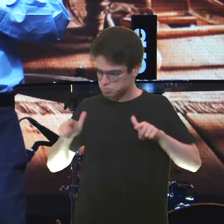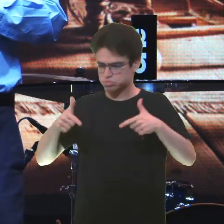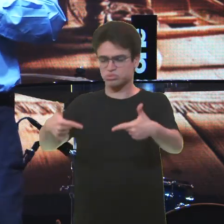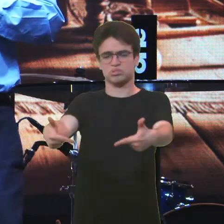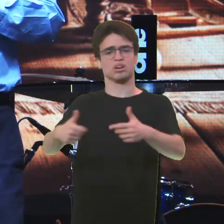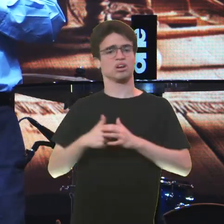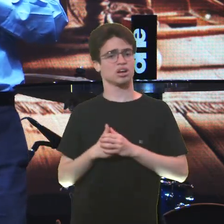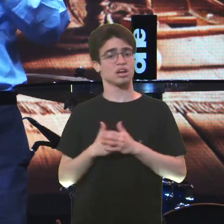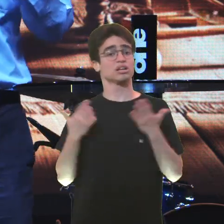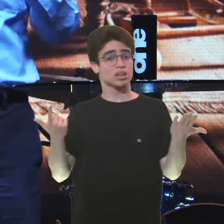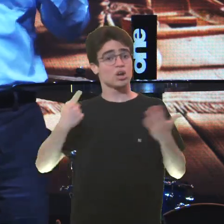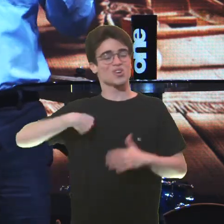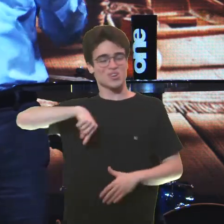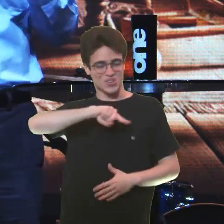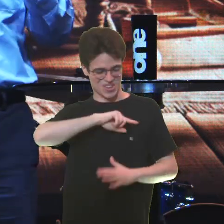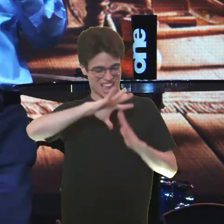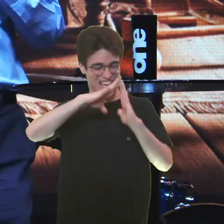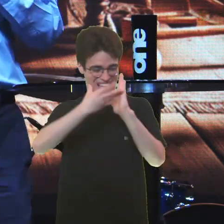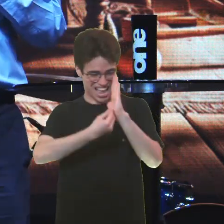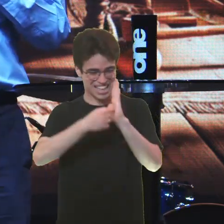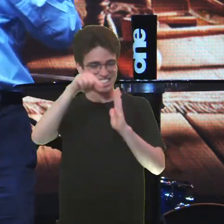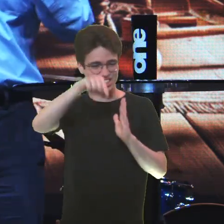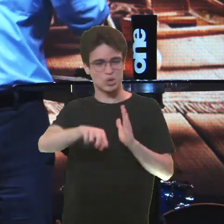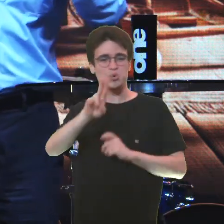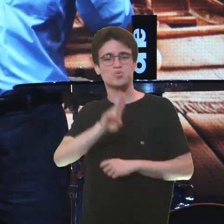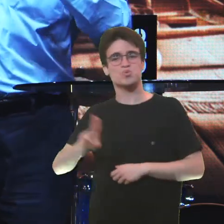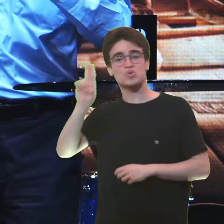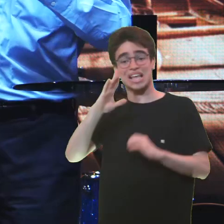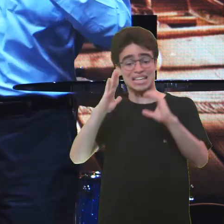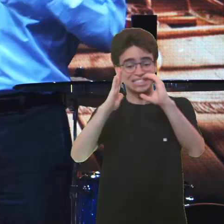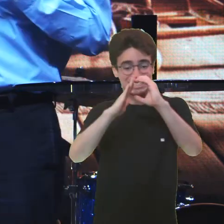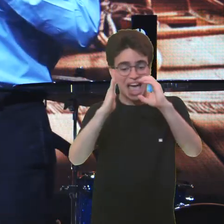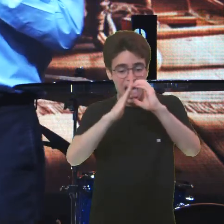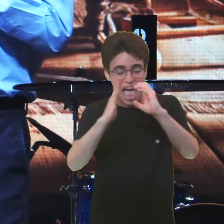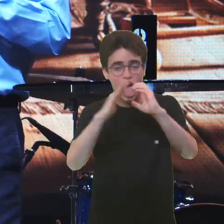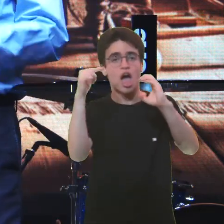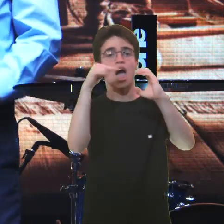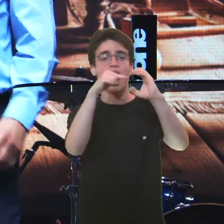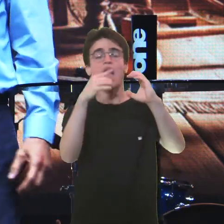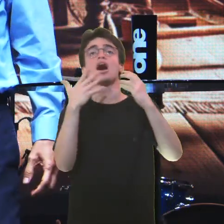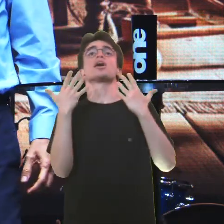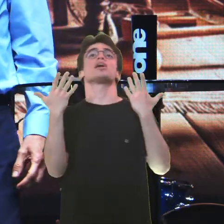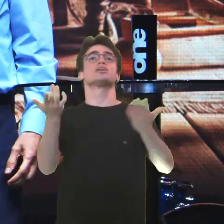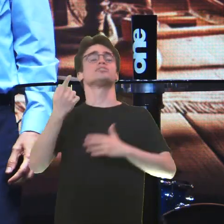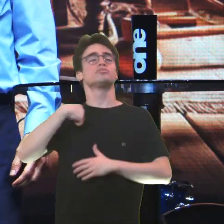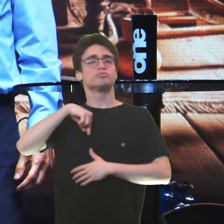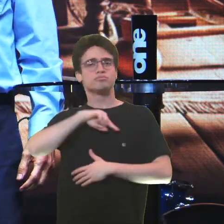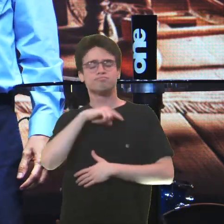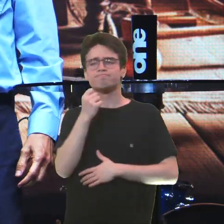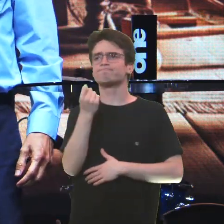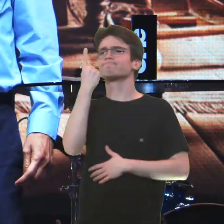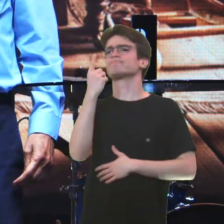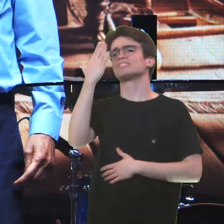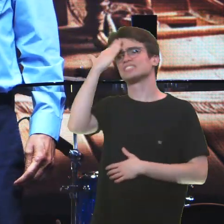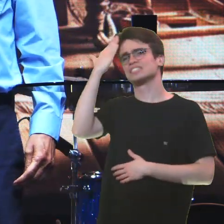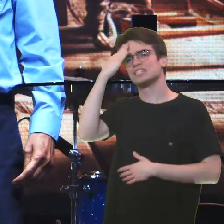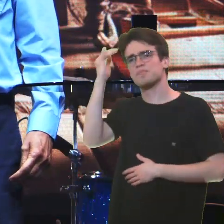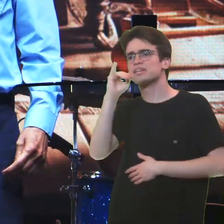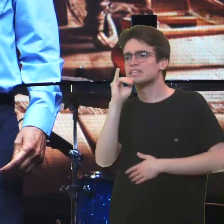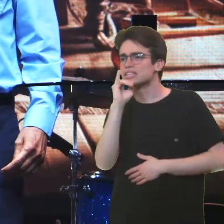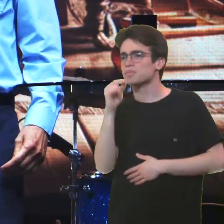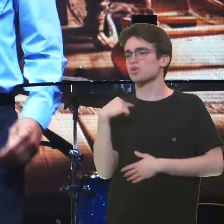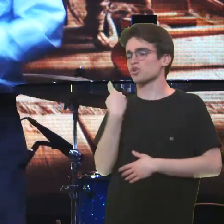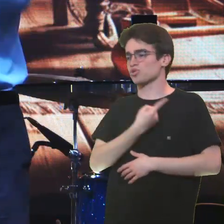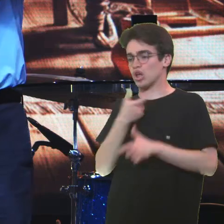uma igreja celular, tenemos la ventaja que no solo estamos en un punto de la temos a ciudad. vantagem de não estar apenas em um ponto